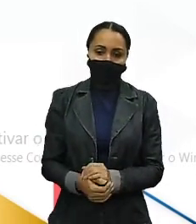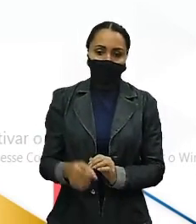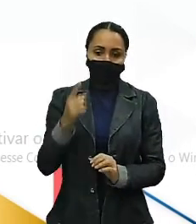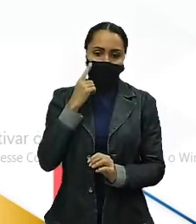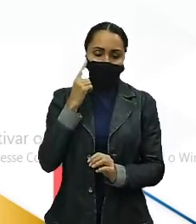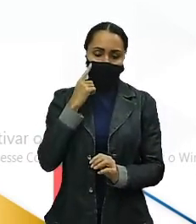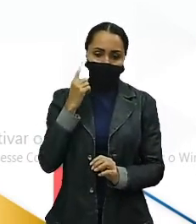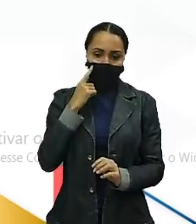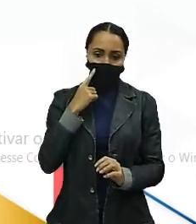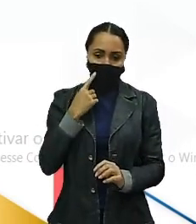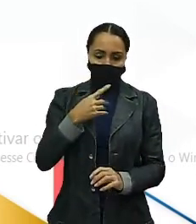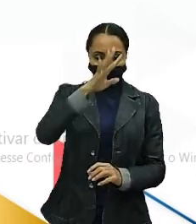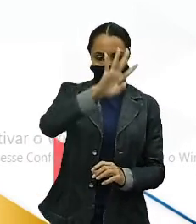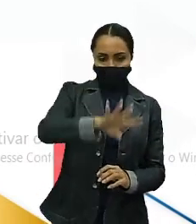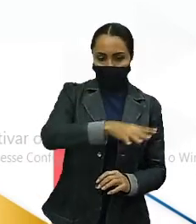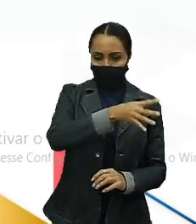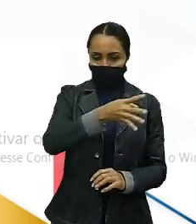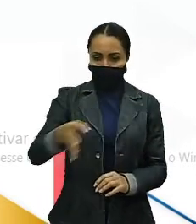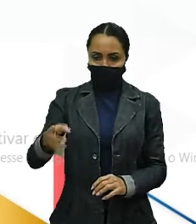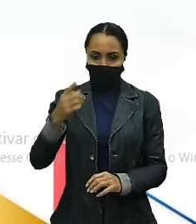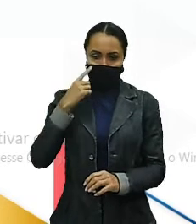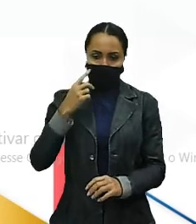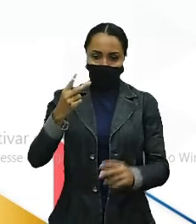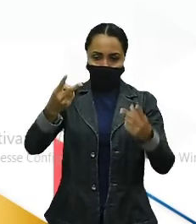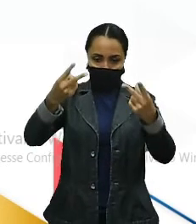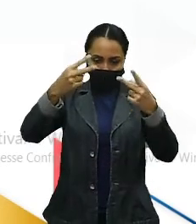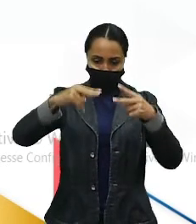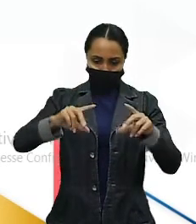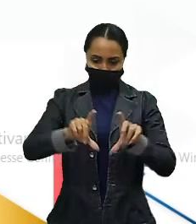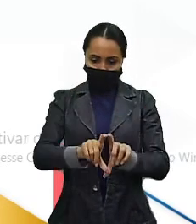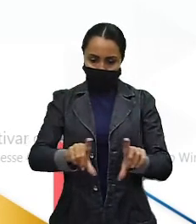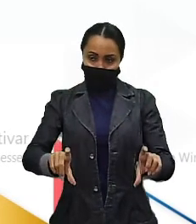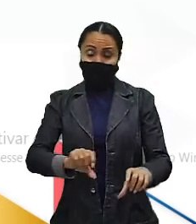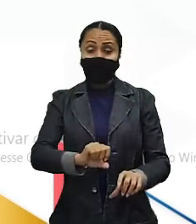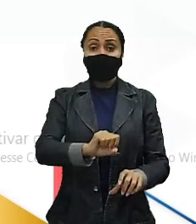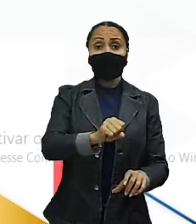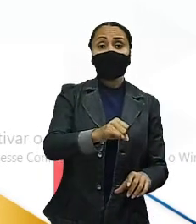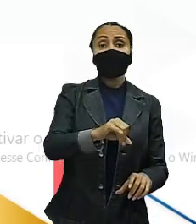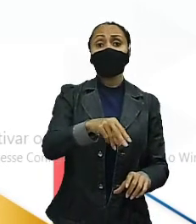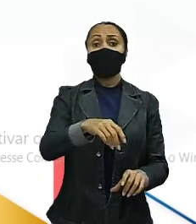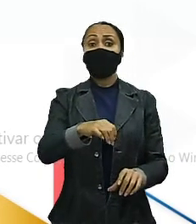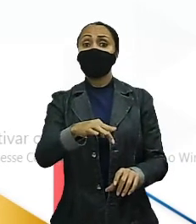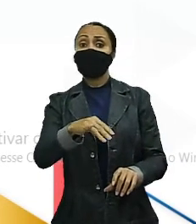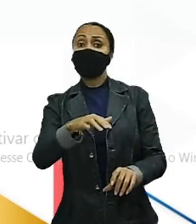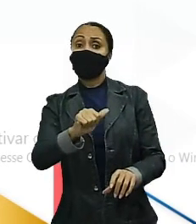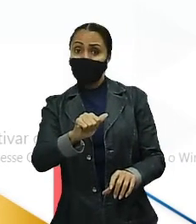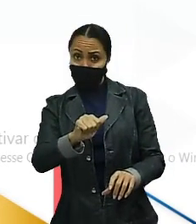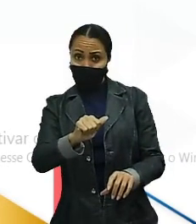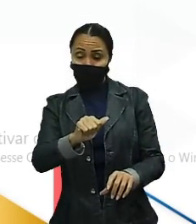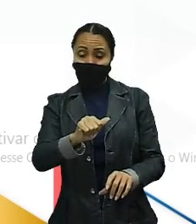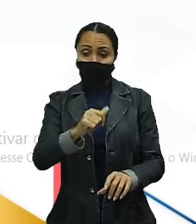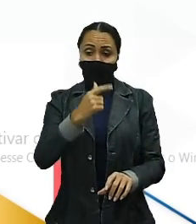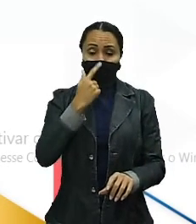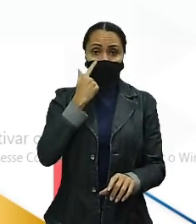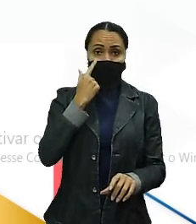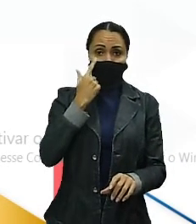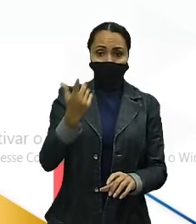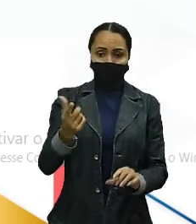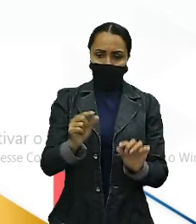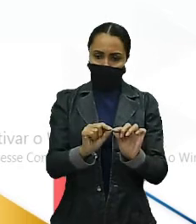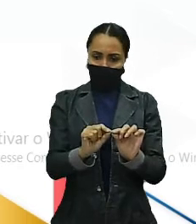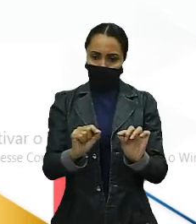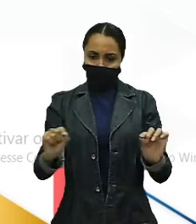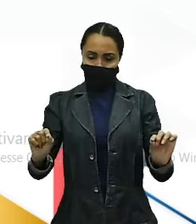plano cartesiano em relação à parte simétrica, né, das reflexões em relação à reta. O que